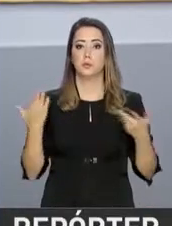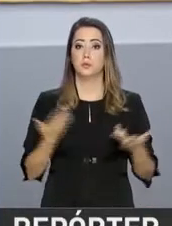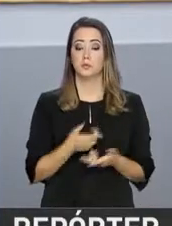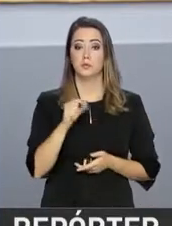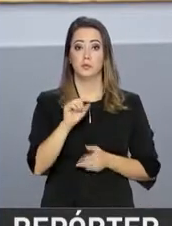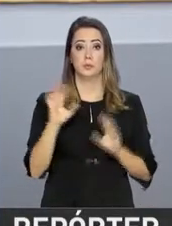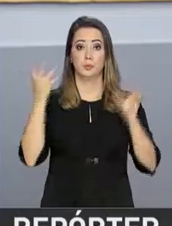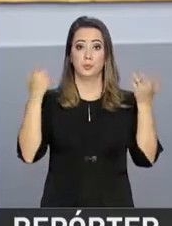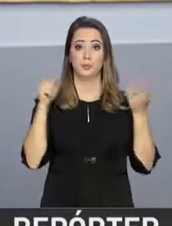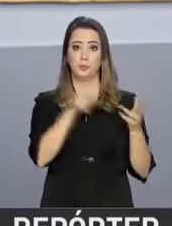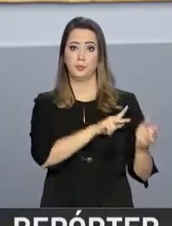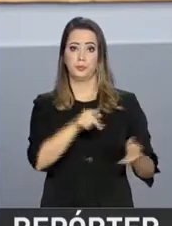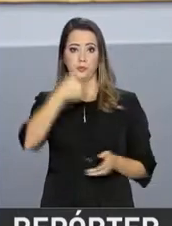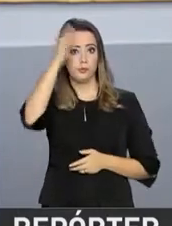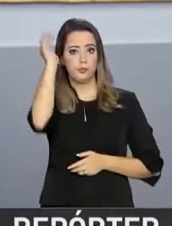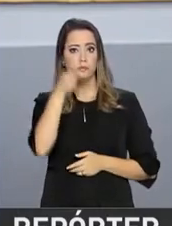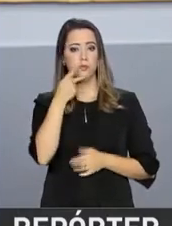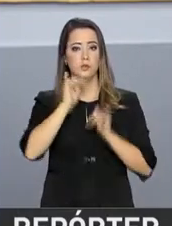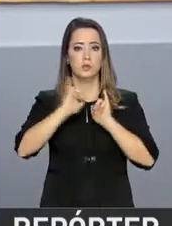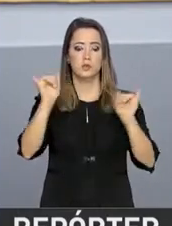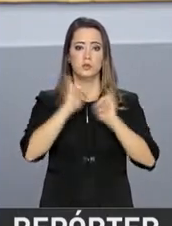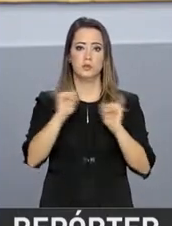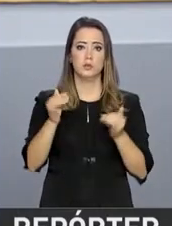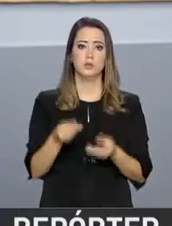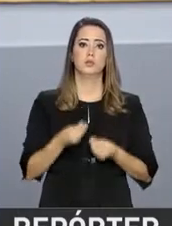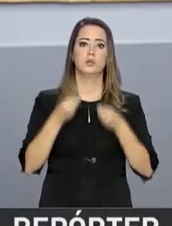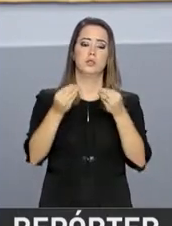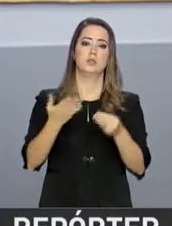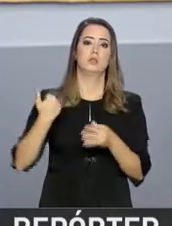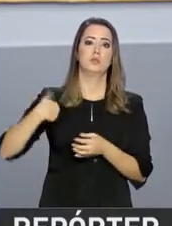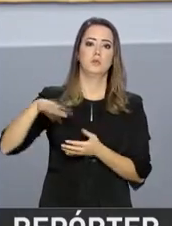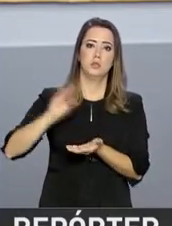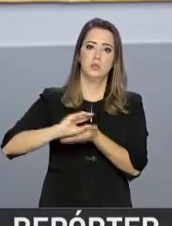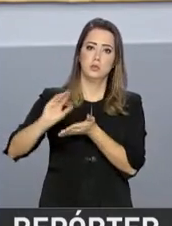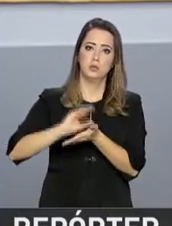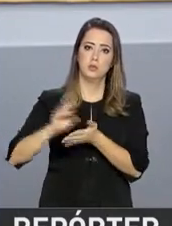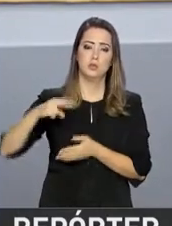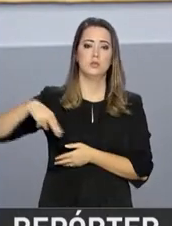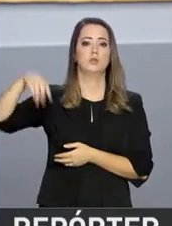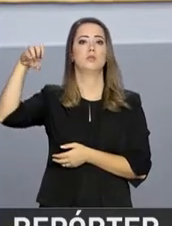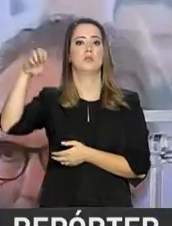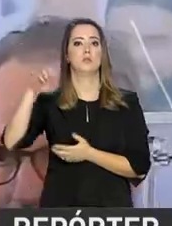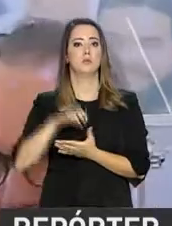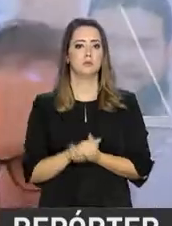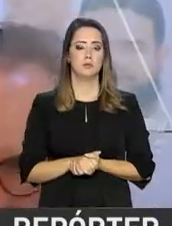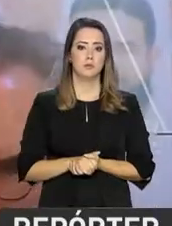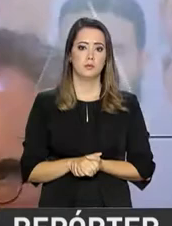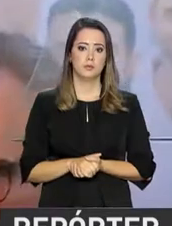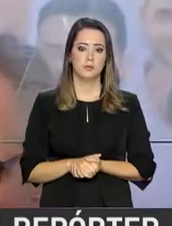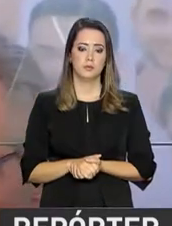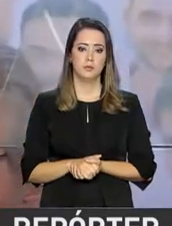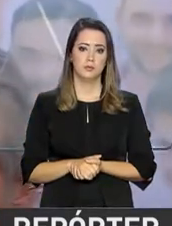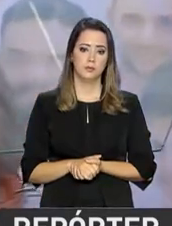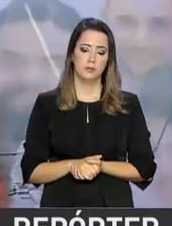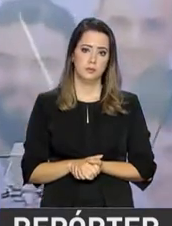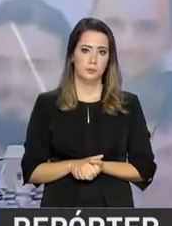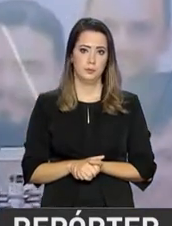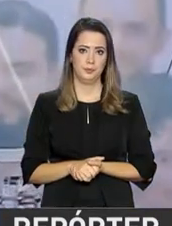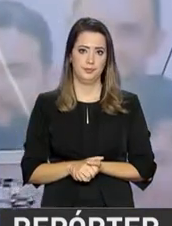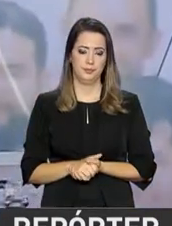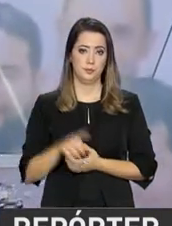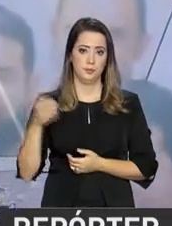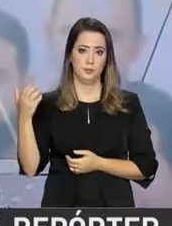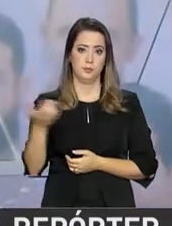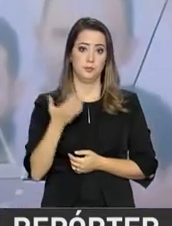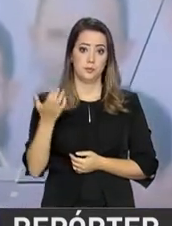cerimônia, o presidente Michel Temer fez um anúncio para trazer novos investimentos ao Nordeste. Eu quero,